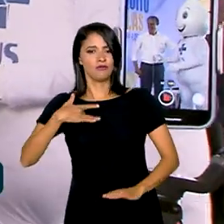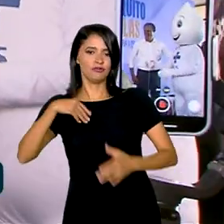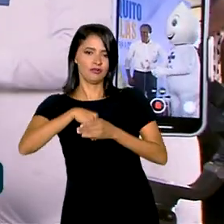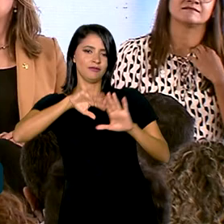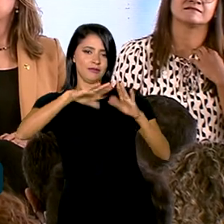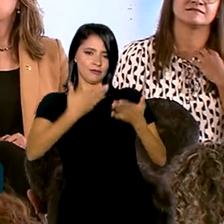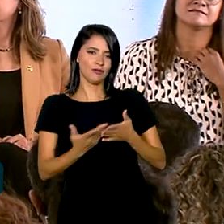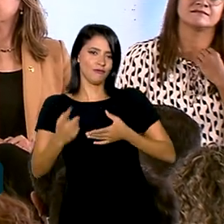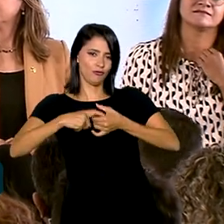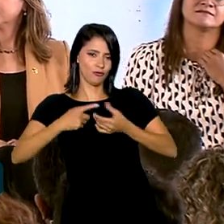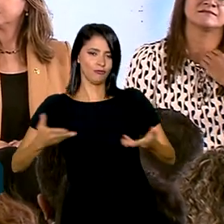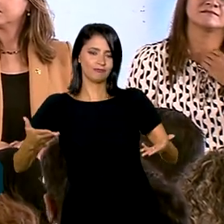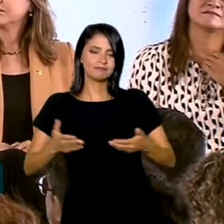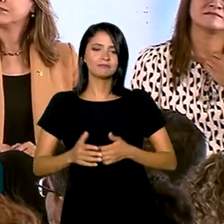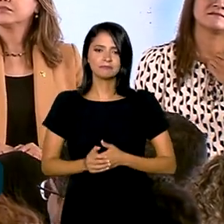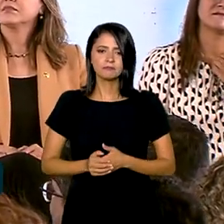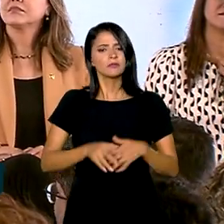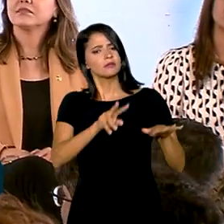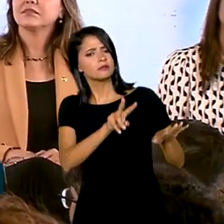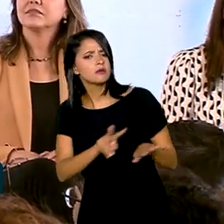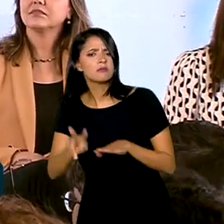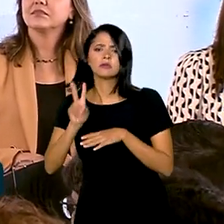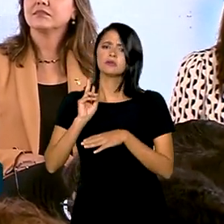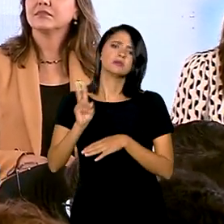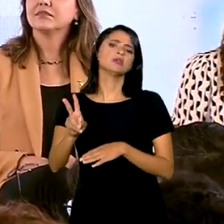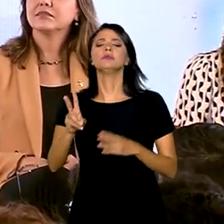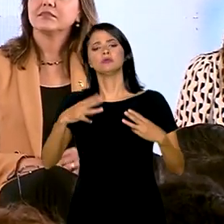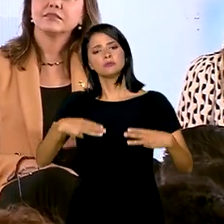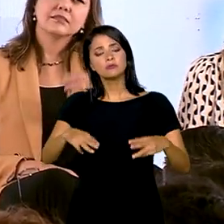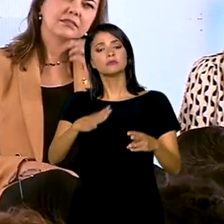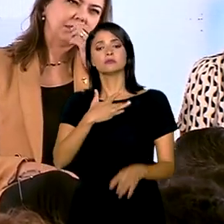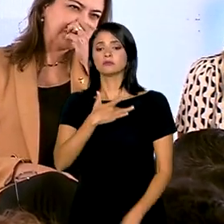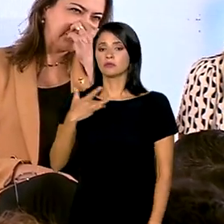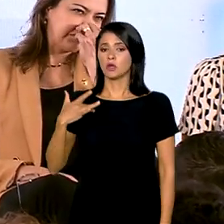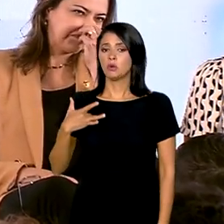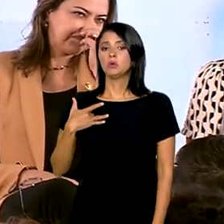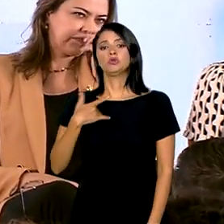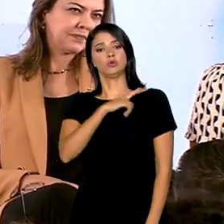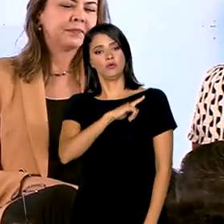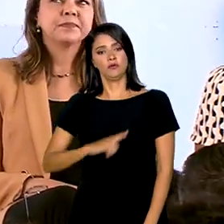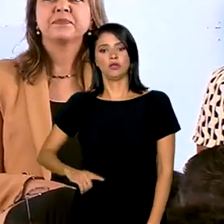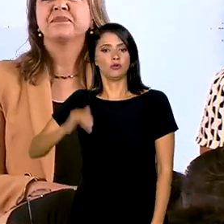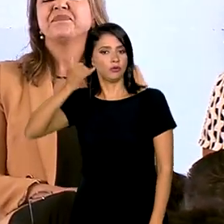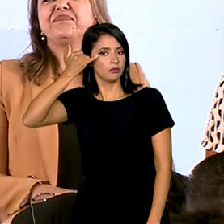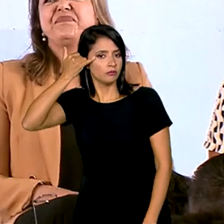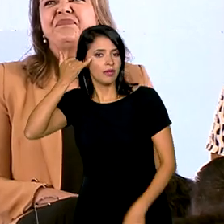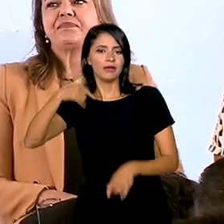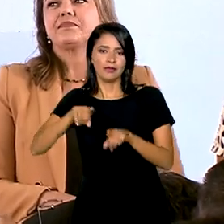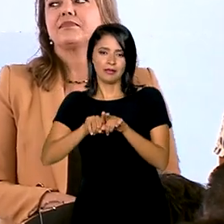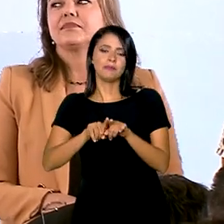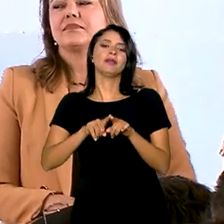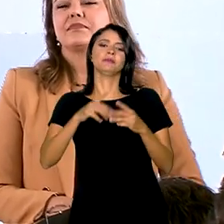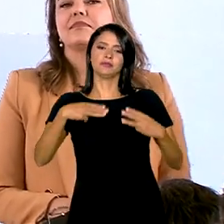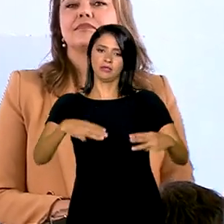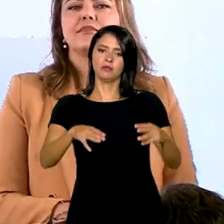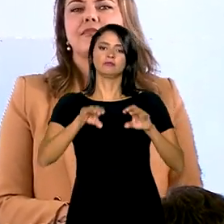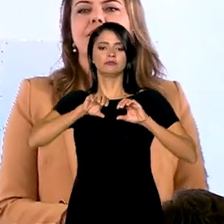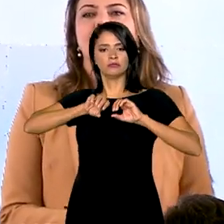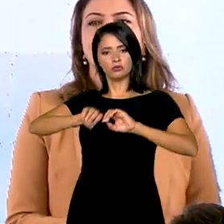governo federal. Toda semana, o Ministério da Saúde, governador Ibanez, e o Ministério da Educação